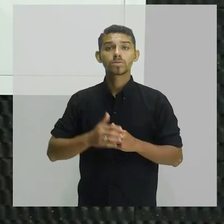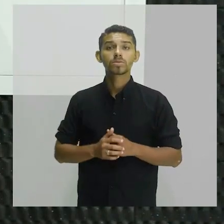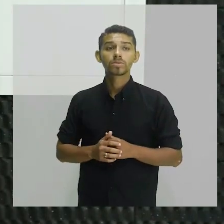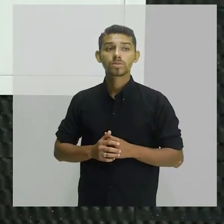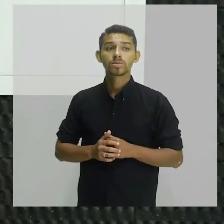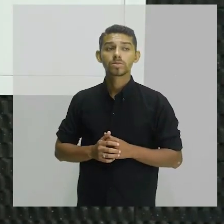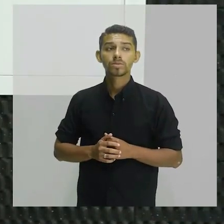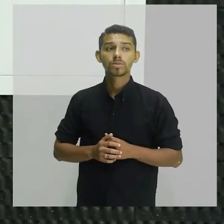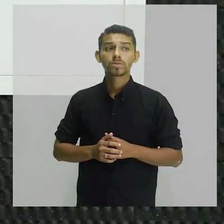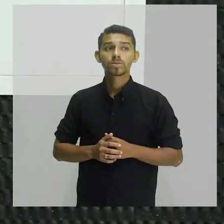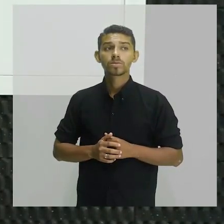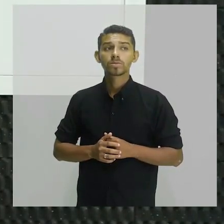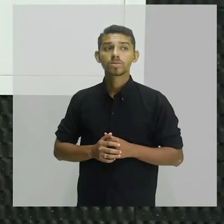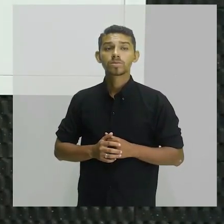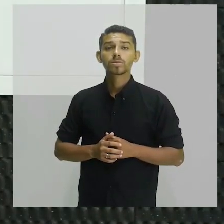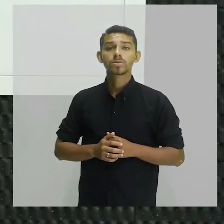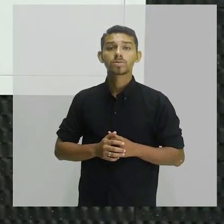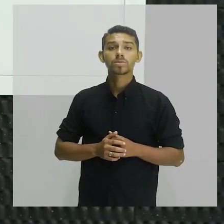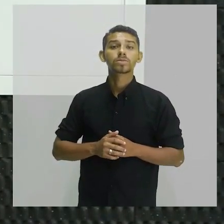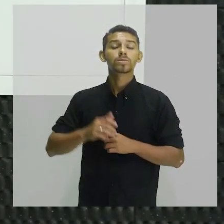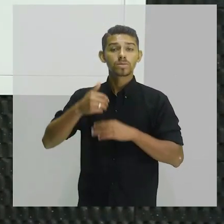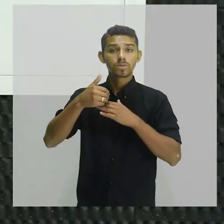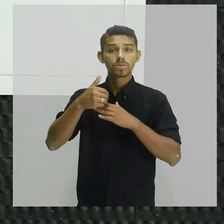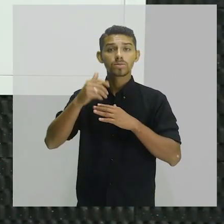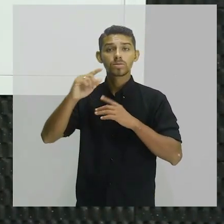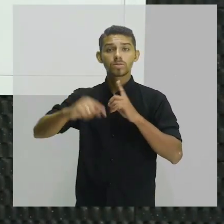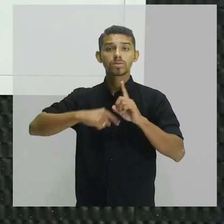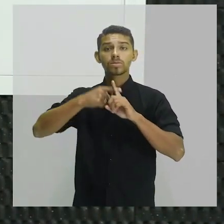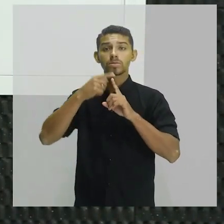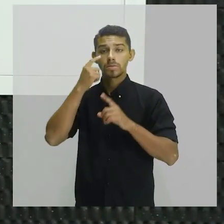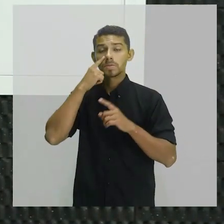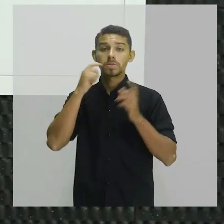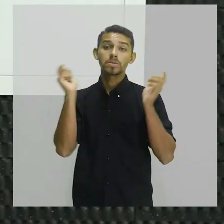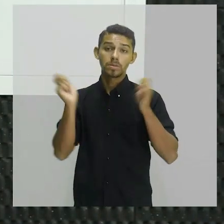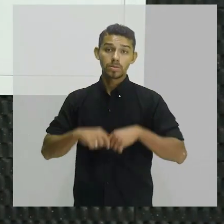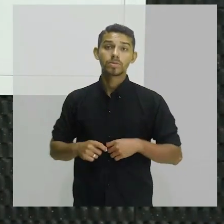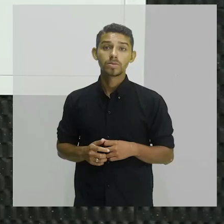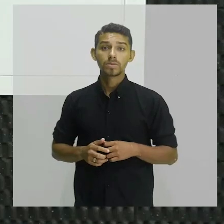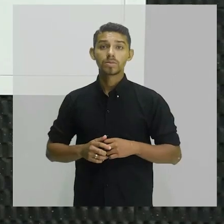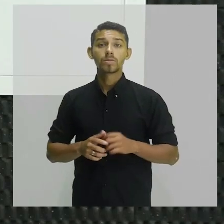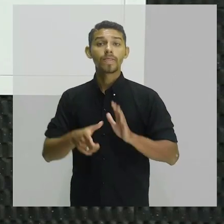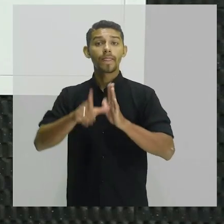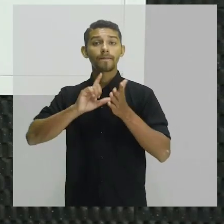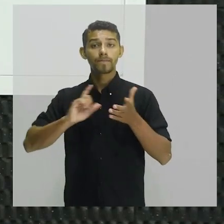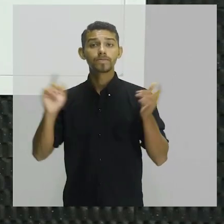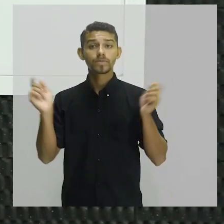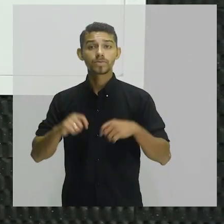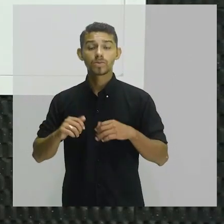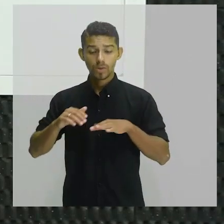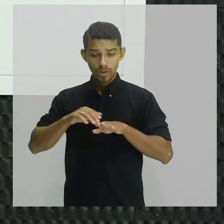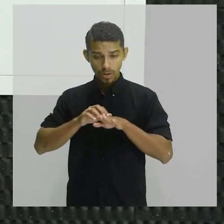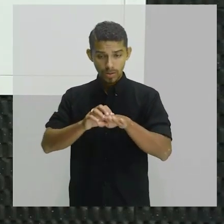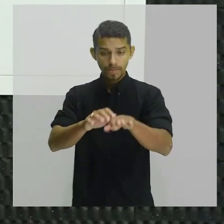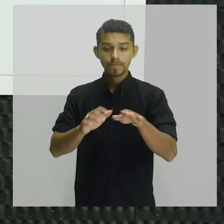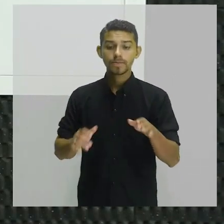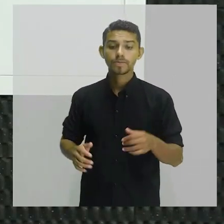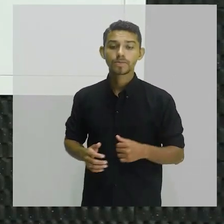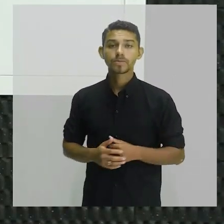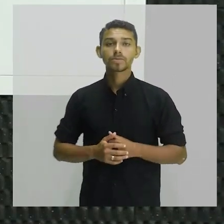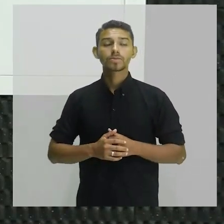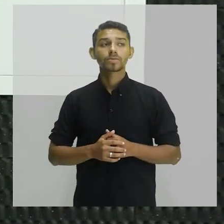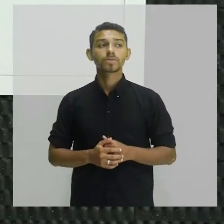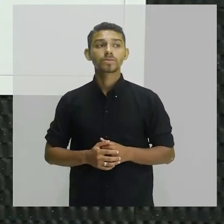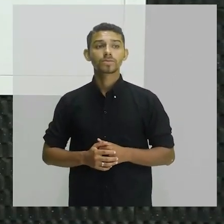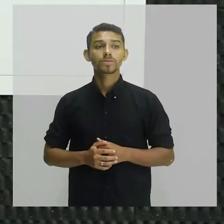100 metros, esse semáforo ele vai abrir. Ele tem que abrir a 100 metros antes, para poder o carro fluir, para poder o trânsito